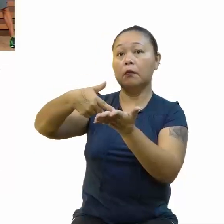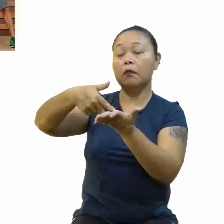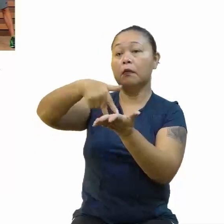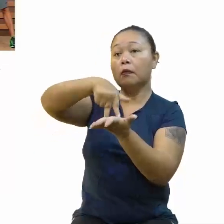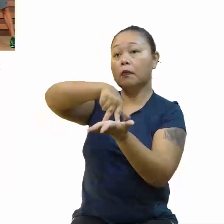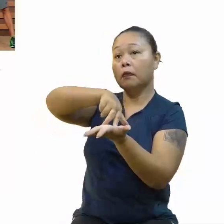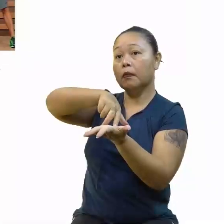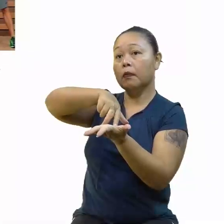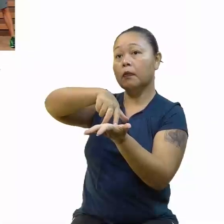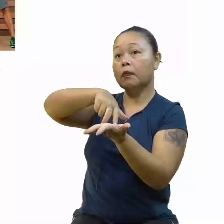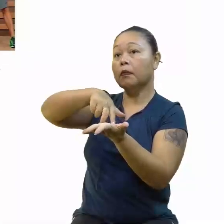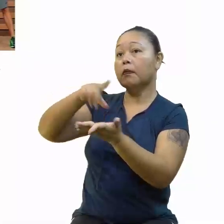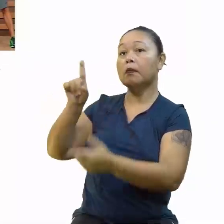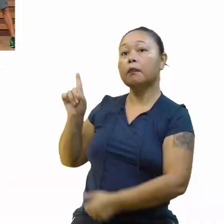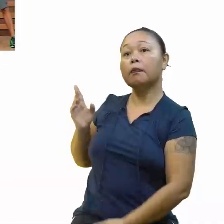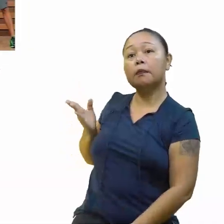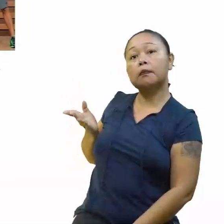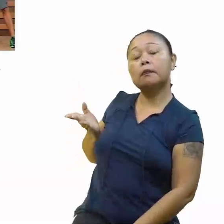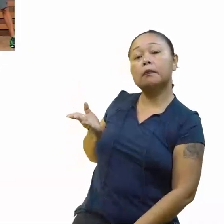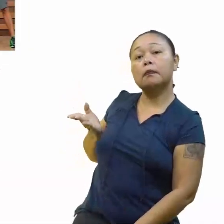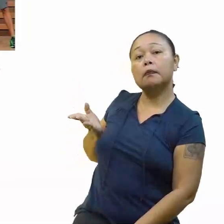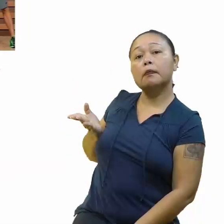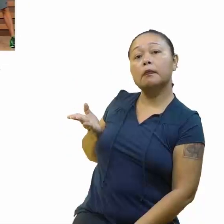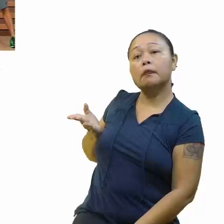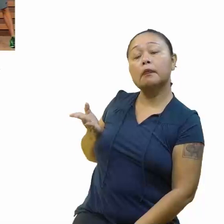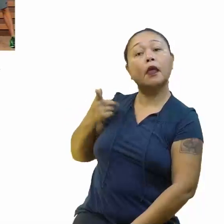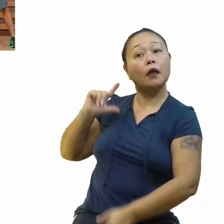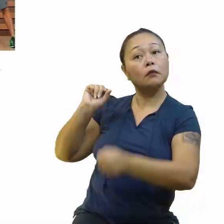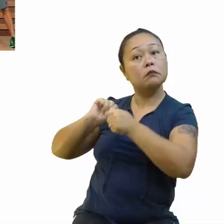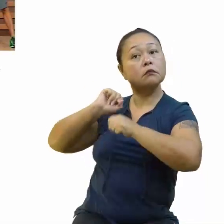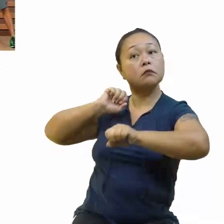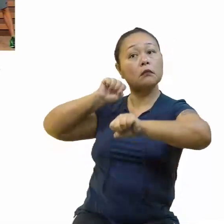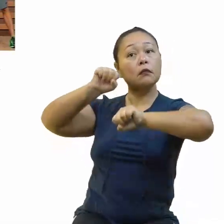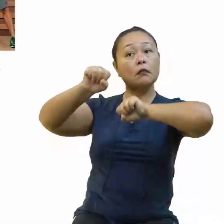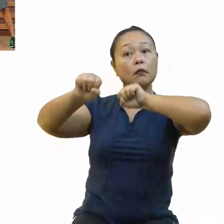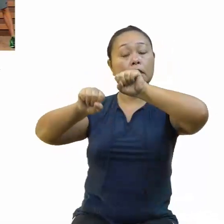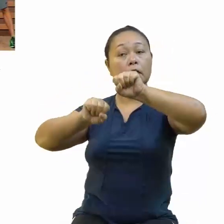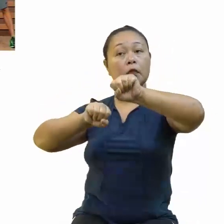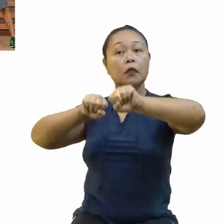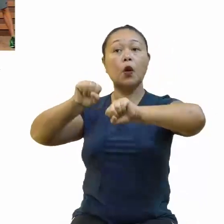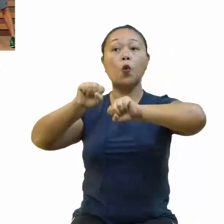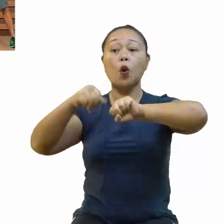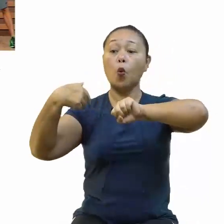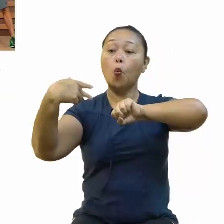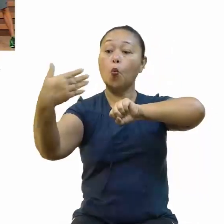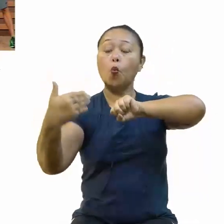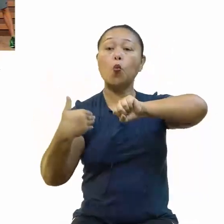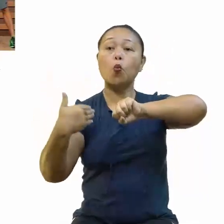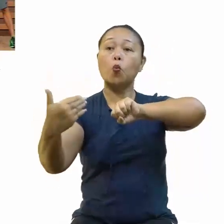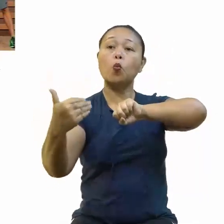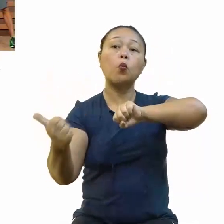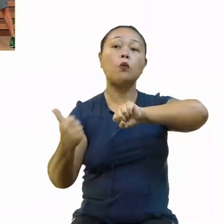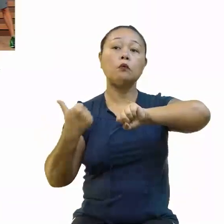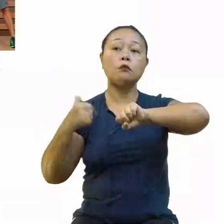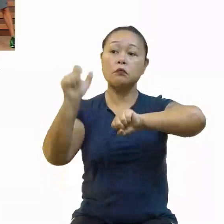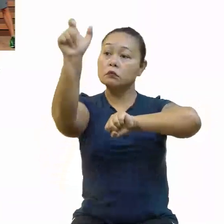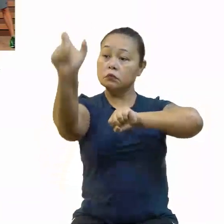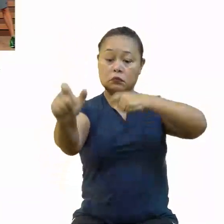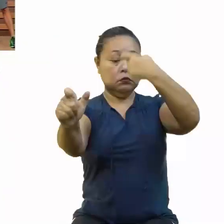foi, fazendo a pedalada, isso, com a minha dupla aqui apoiada,